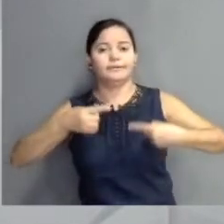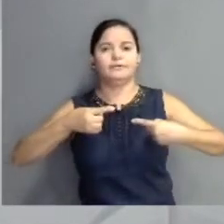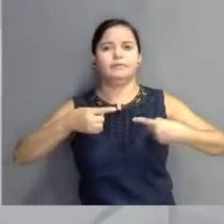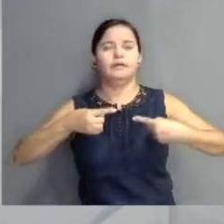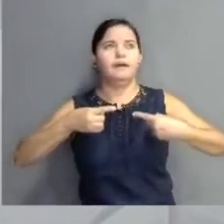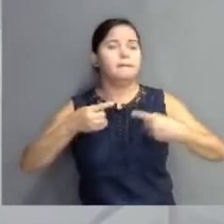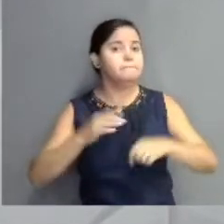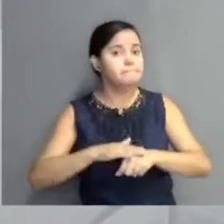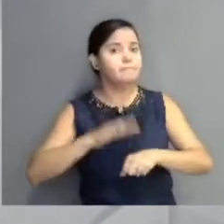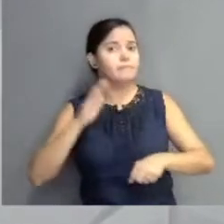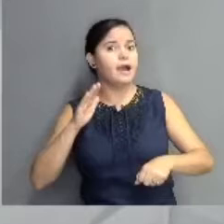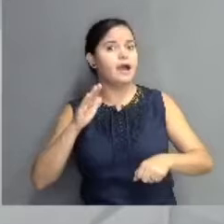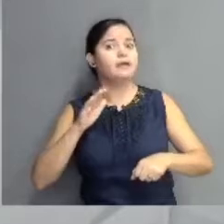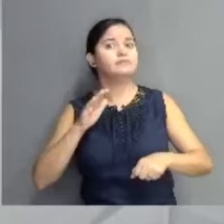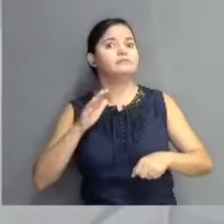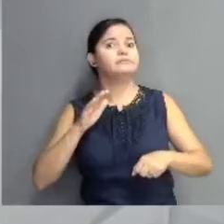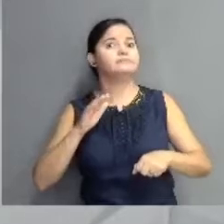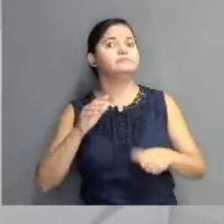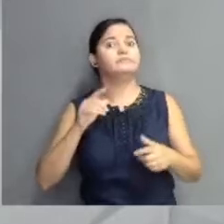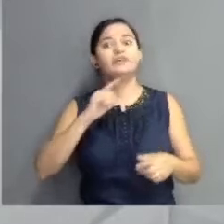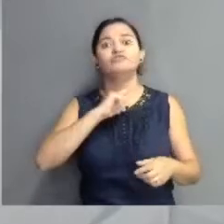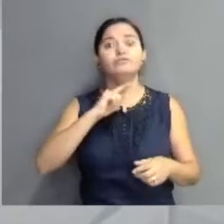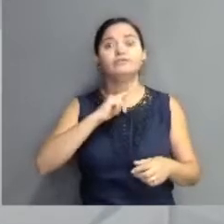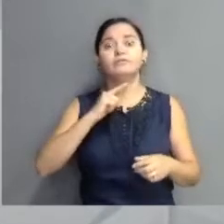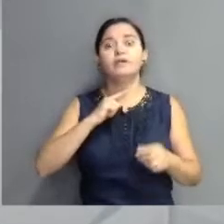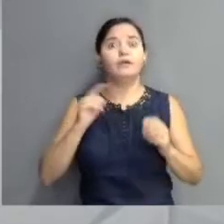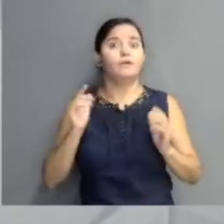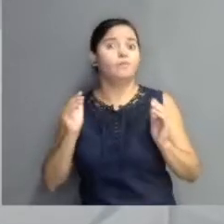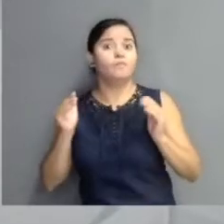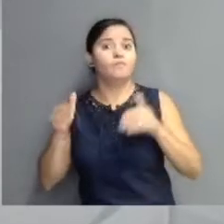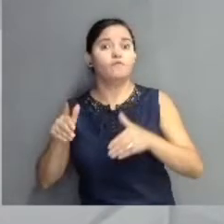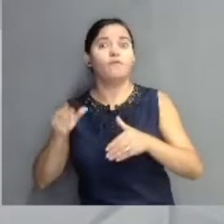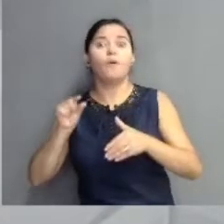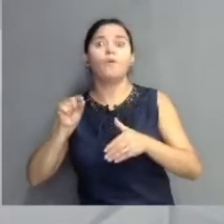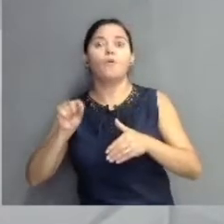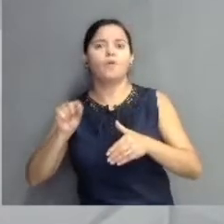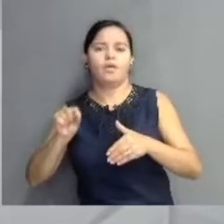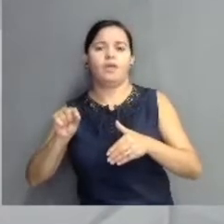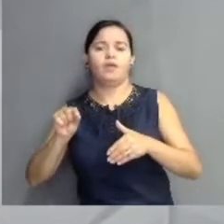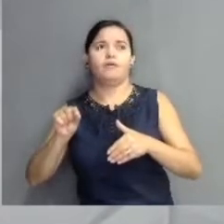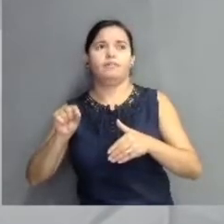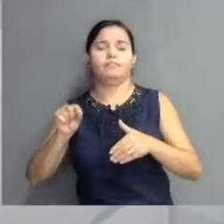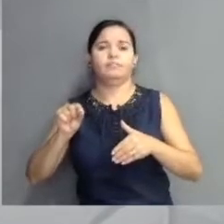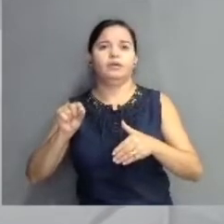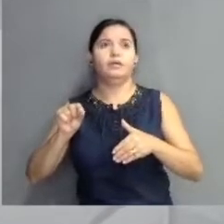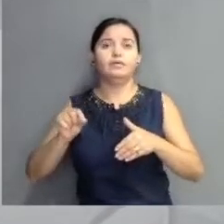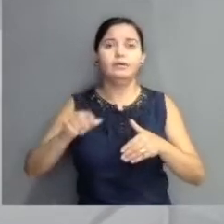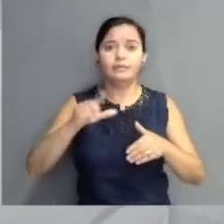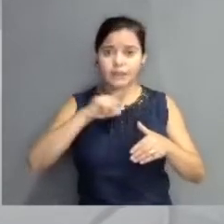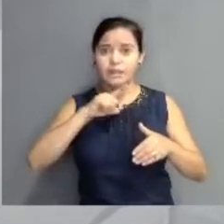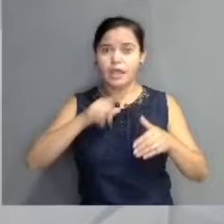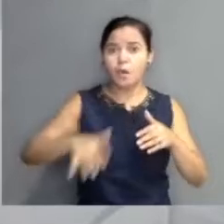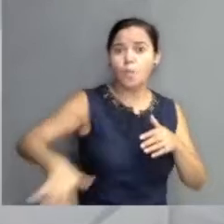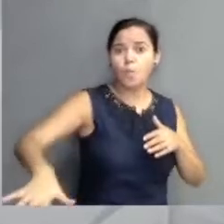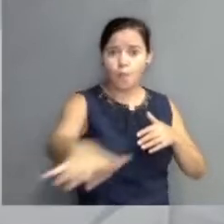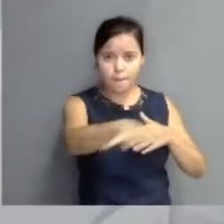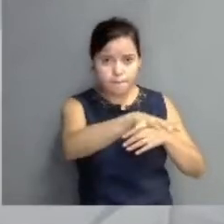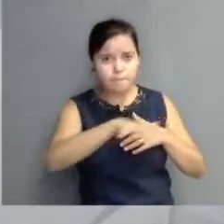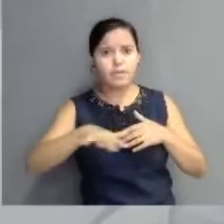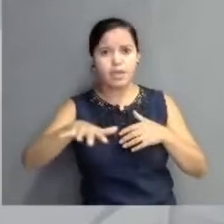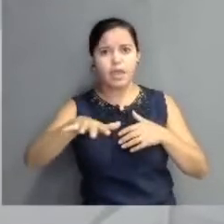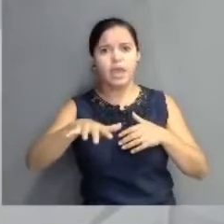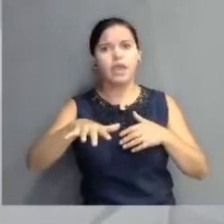acima de tudo, uma perspectiva que gere todo um ambiente favorável para que a gente